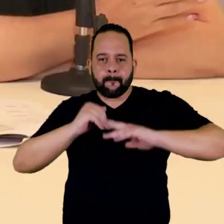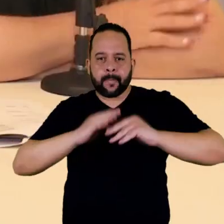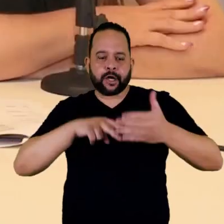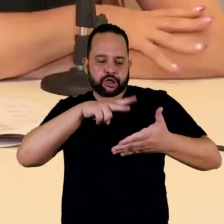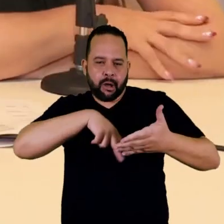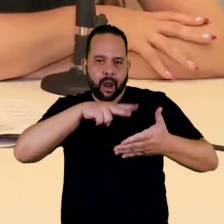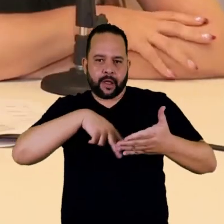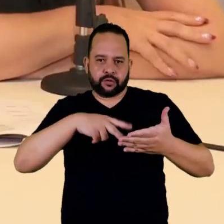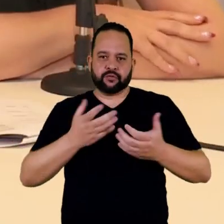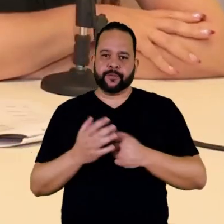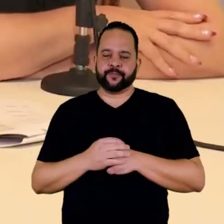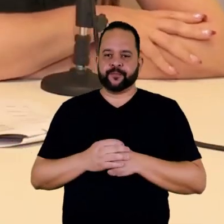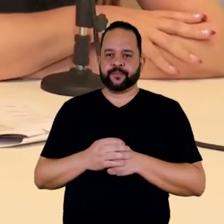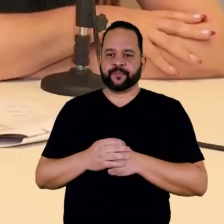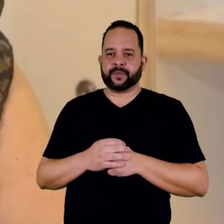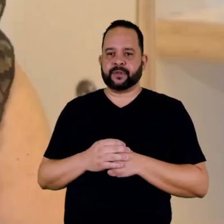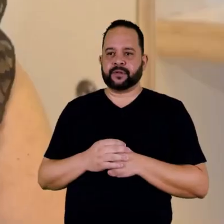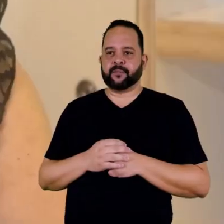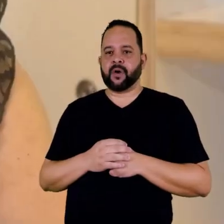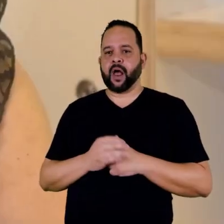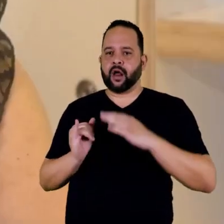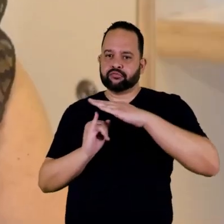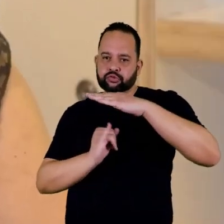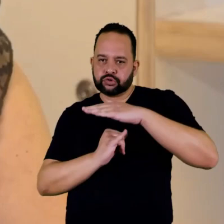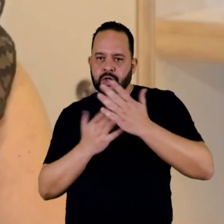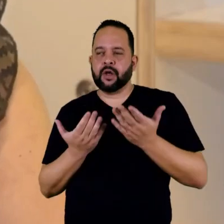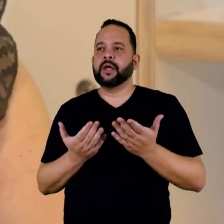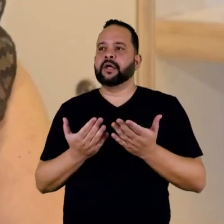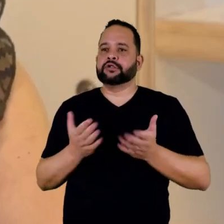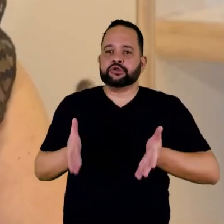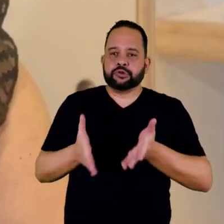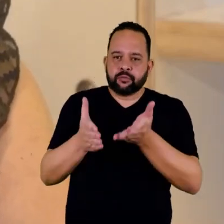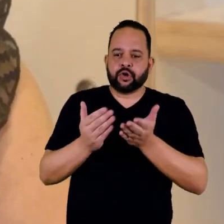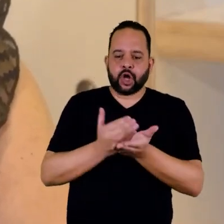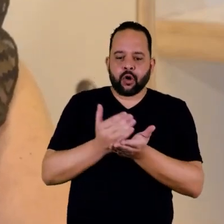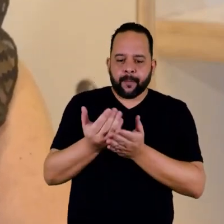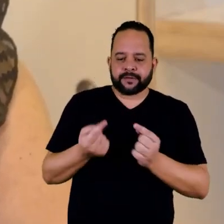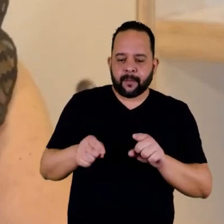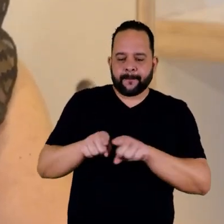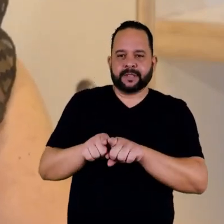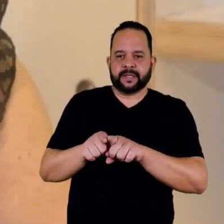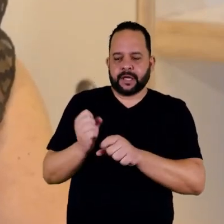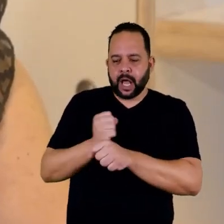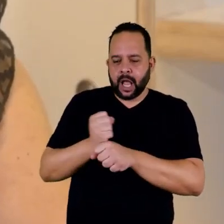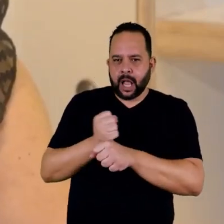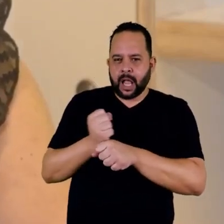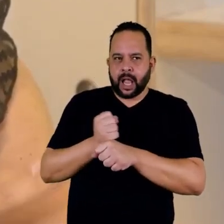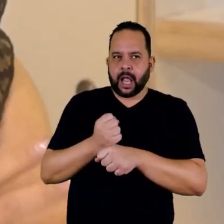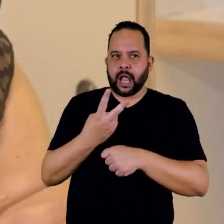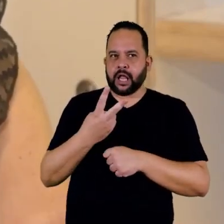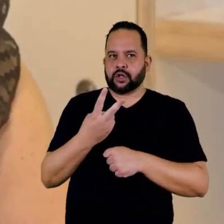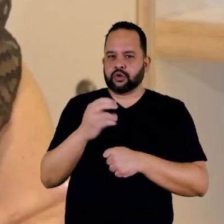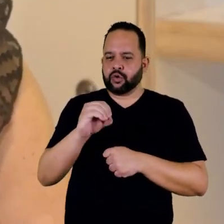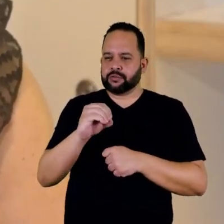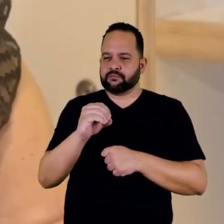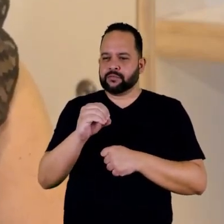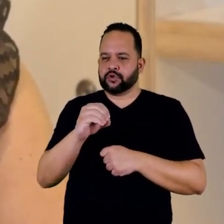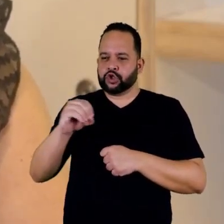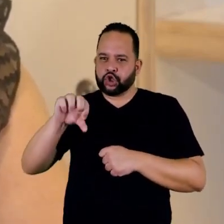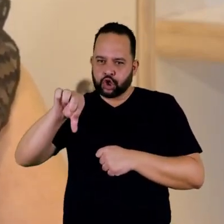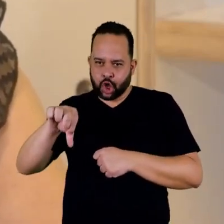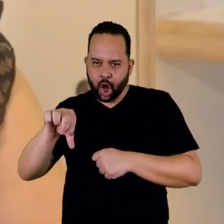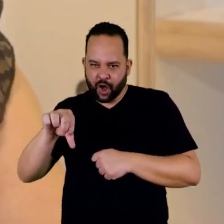a leitura que a organização social começa essa parceria conosco lá em 2010